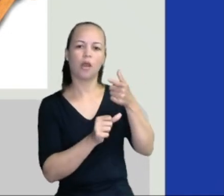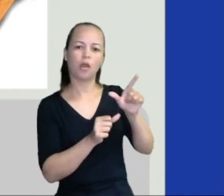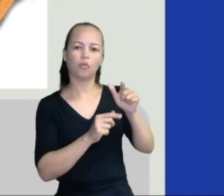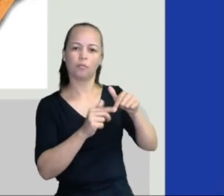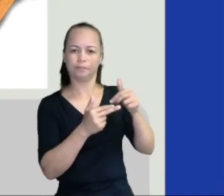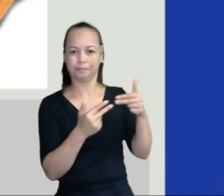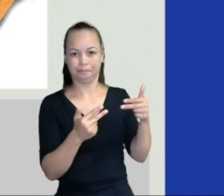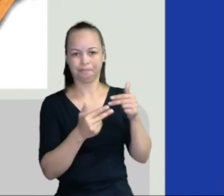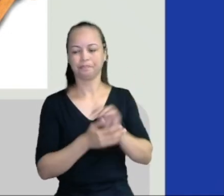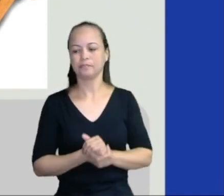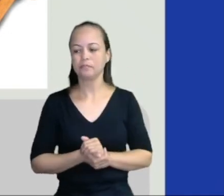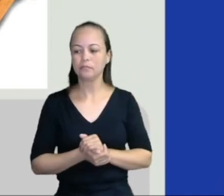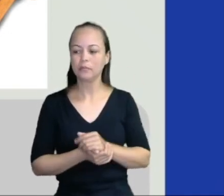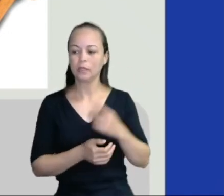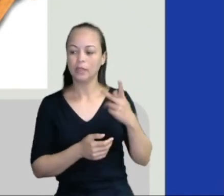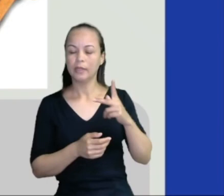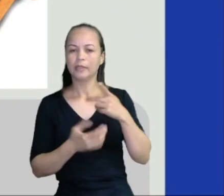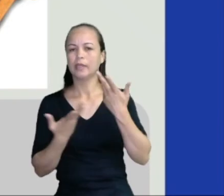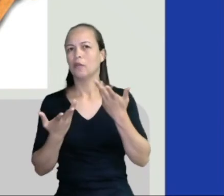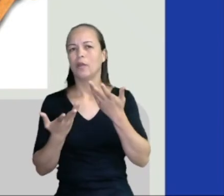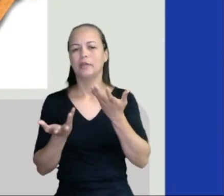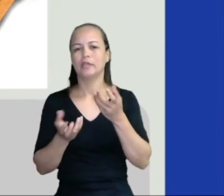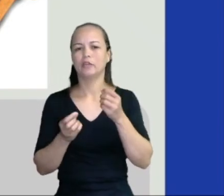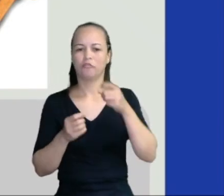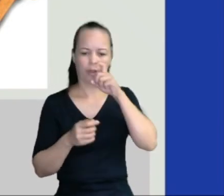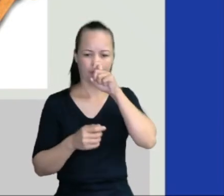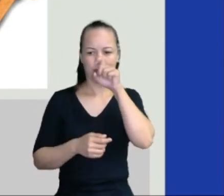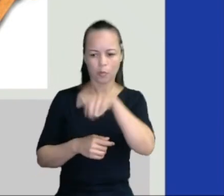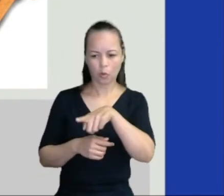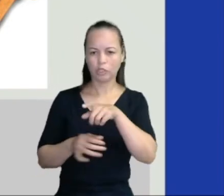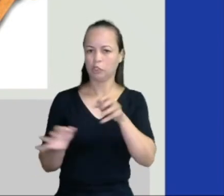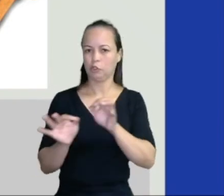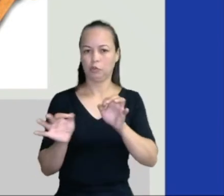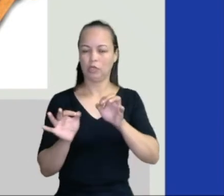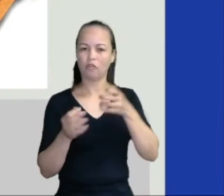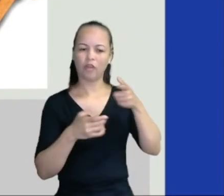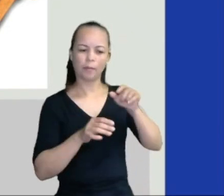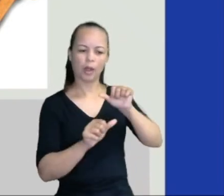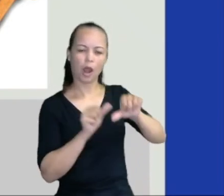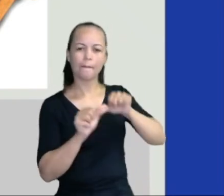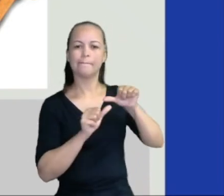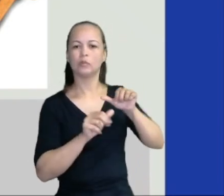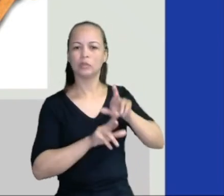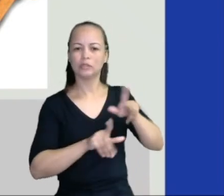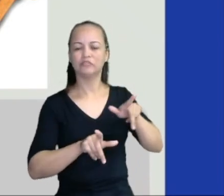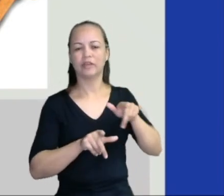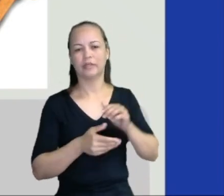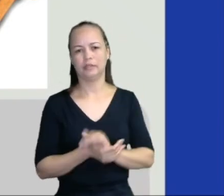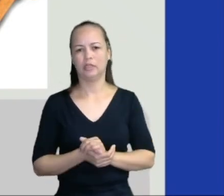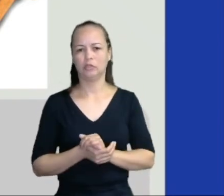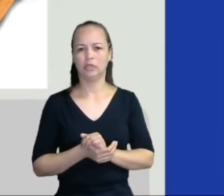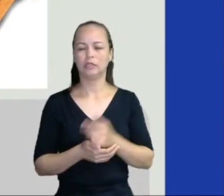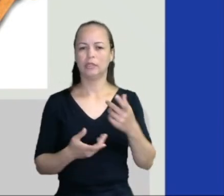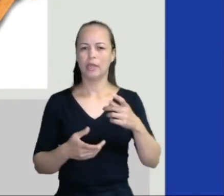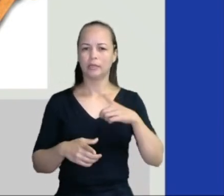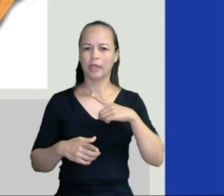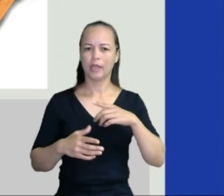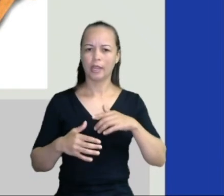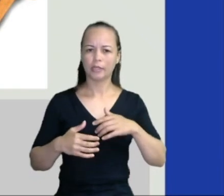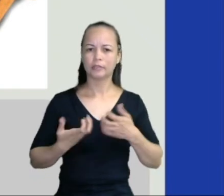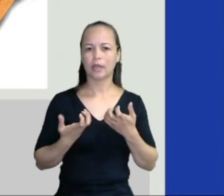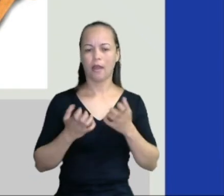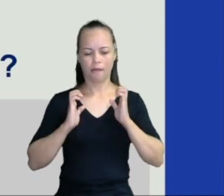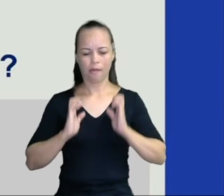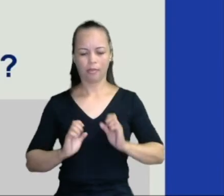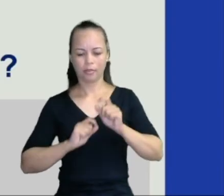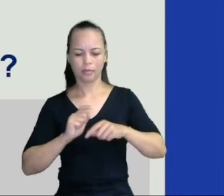material. E aí aquilo ali não vai para o lixo, vai para a reciclagem. E fazendo essas atitudes, a gente contribui para a